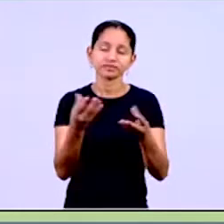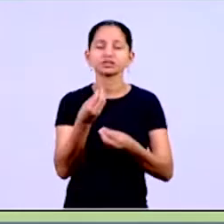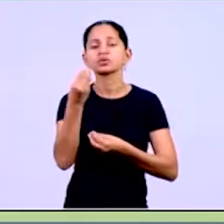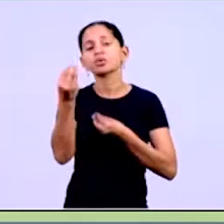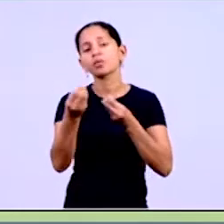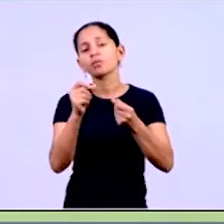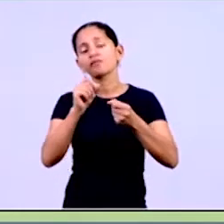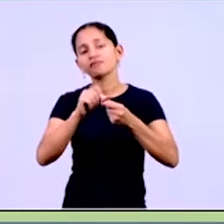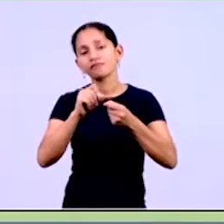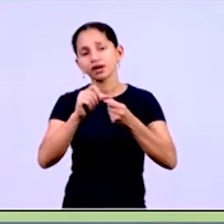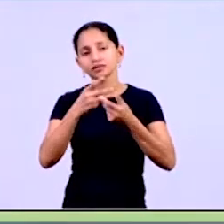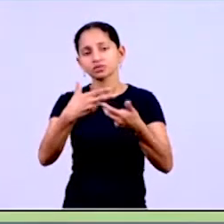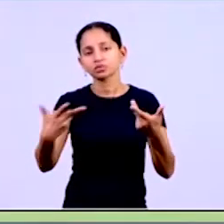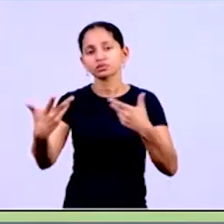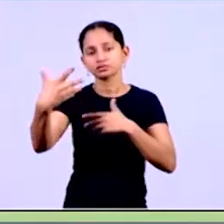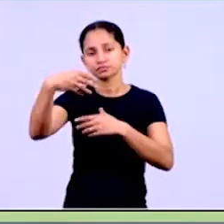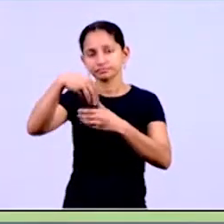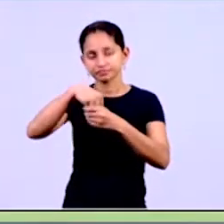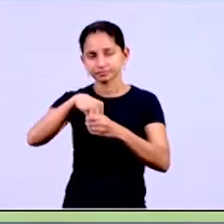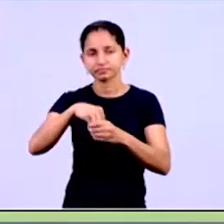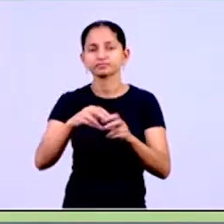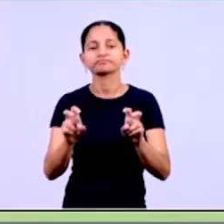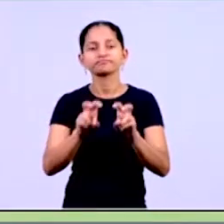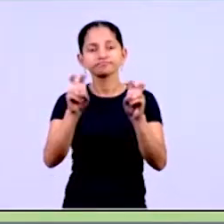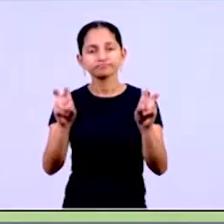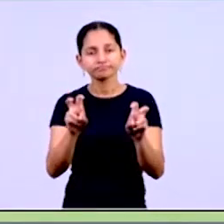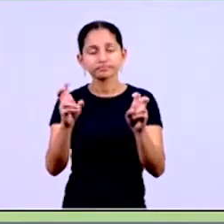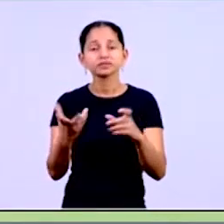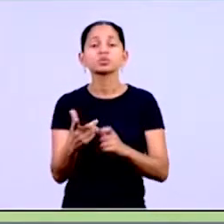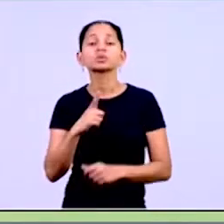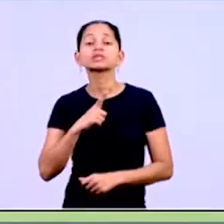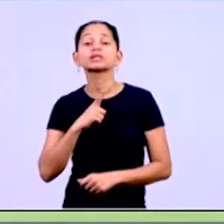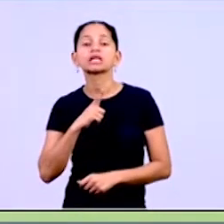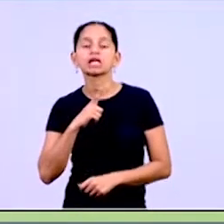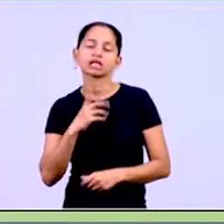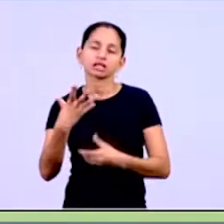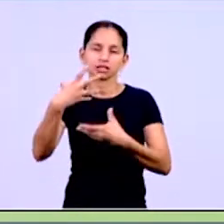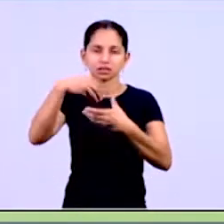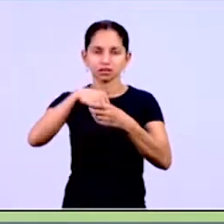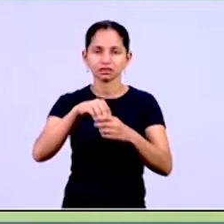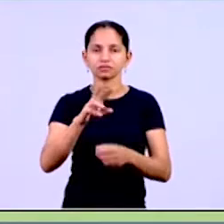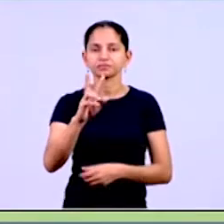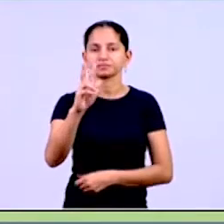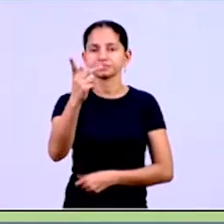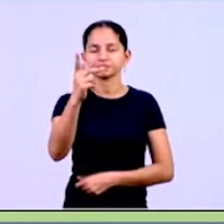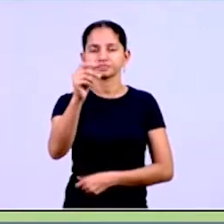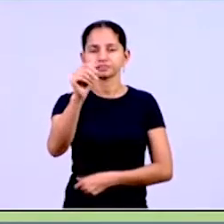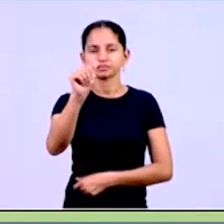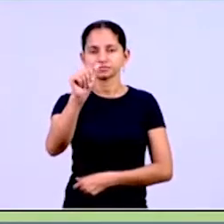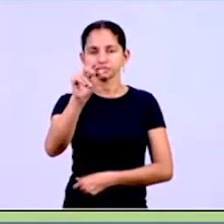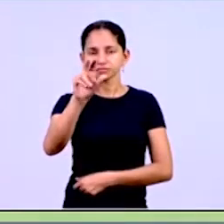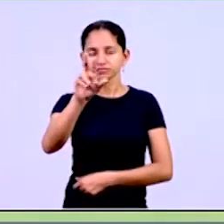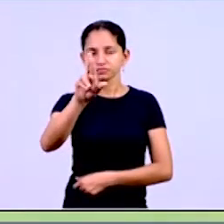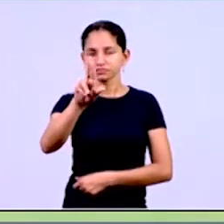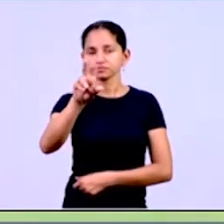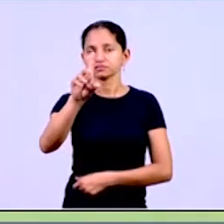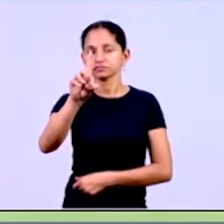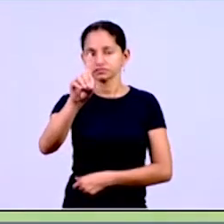de informação. Gente, quando a gente fala em computadores, quando a gente fala em hardware, a gente utiliza muitas